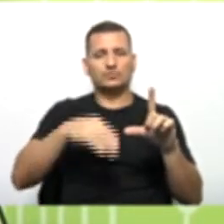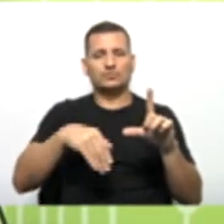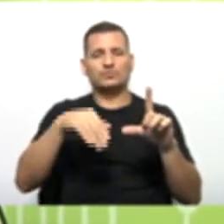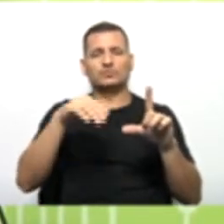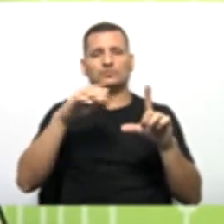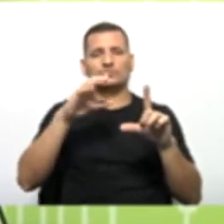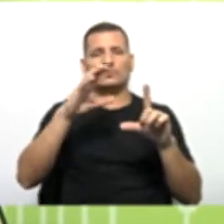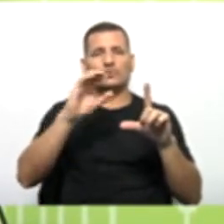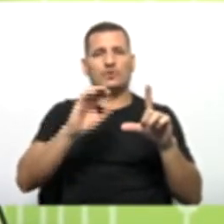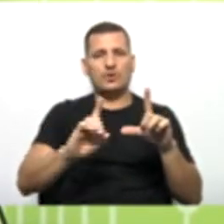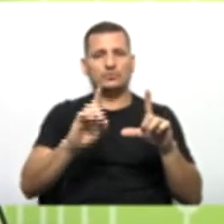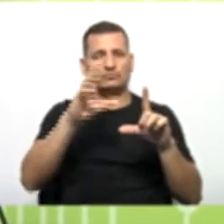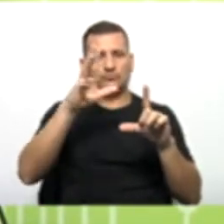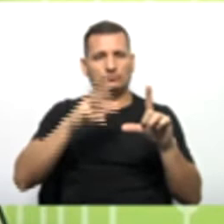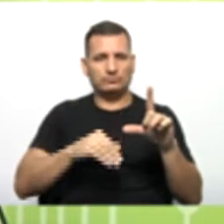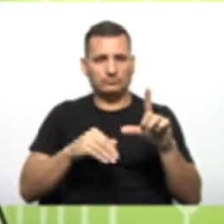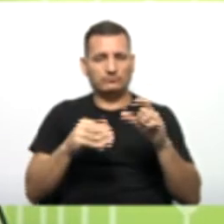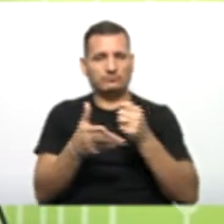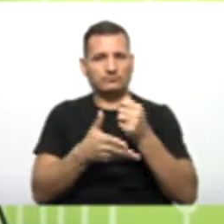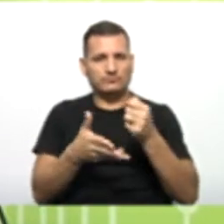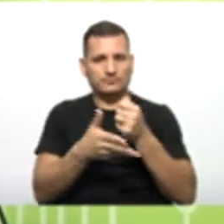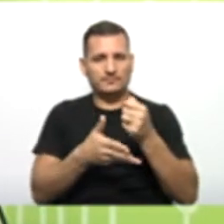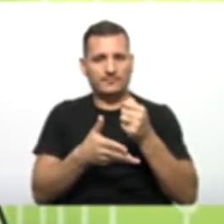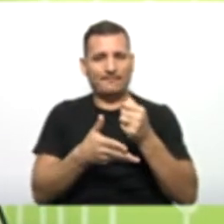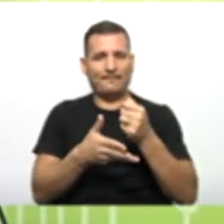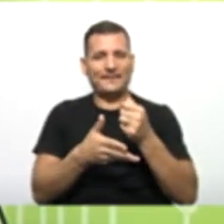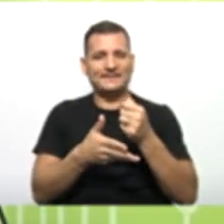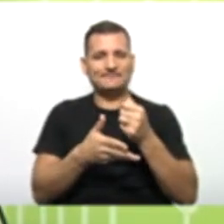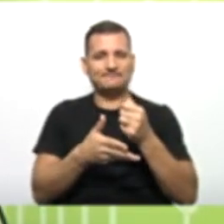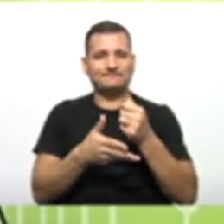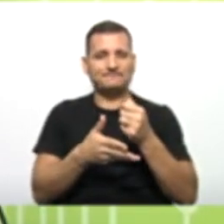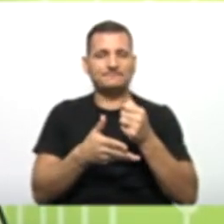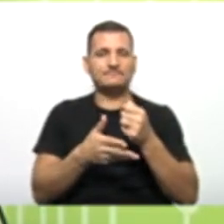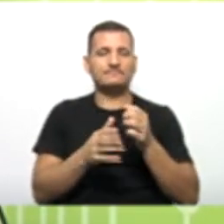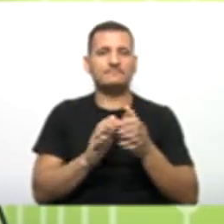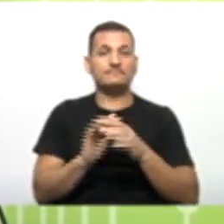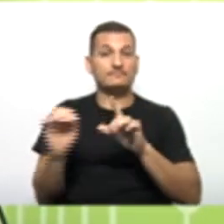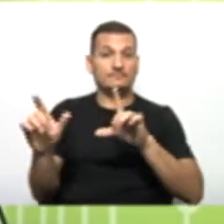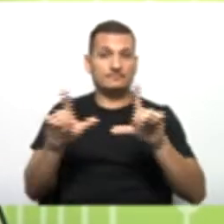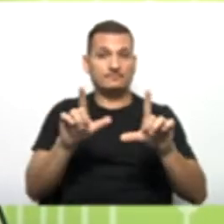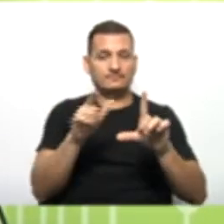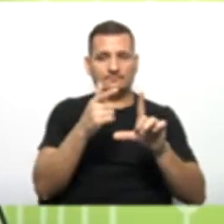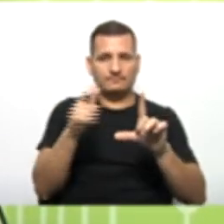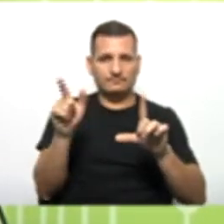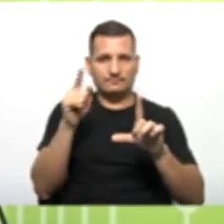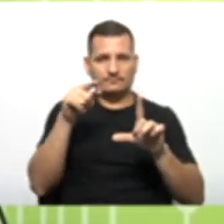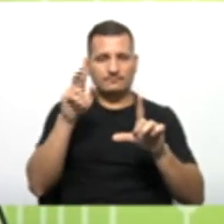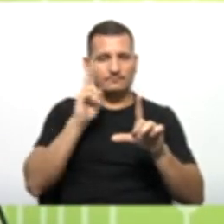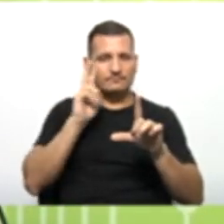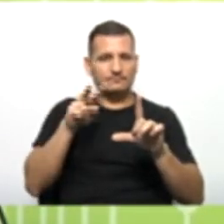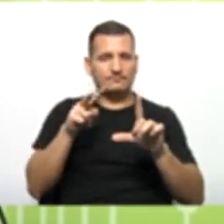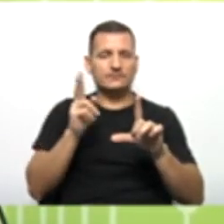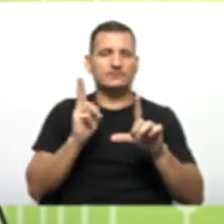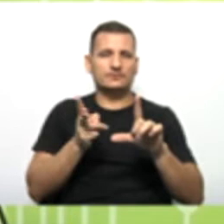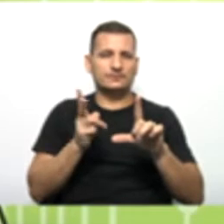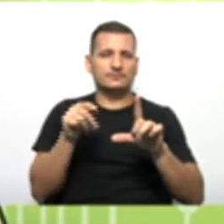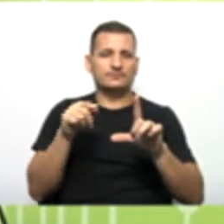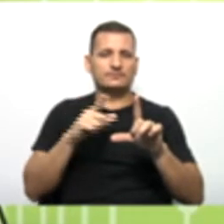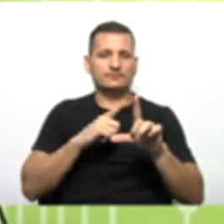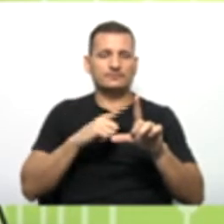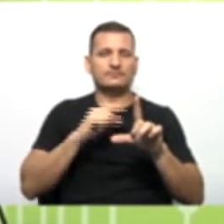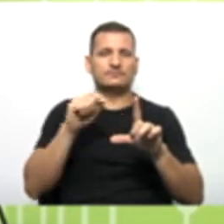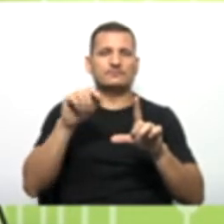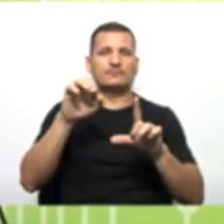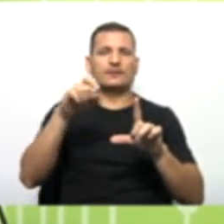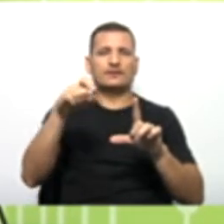para o a página então é nas outras vocês verão que sempre vai ter lá na primeira linha hex